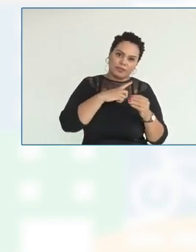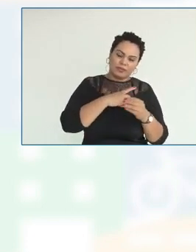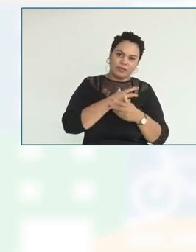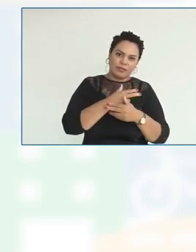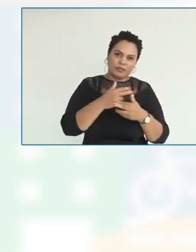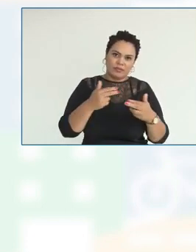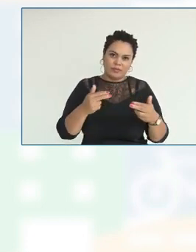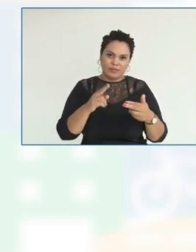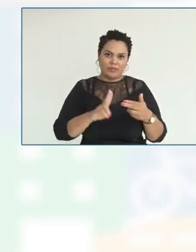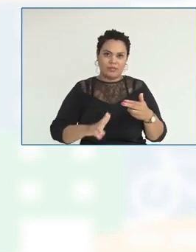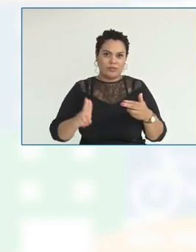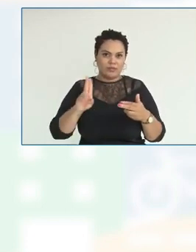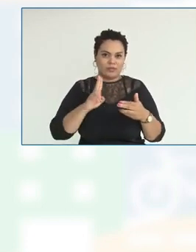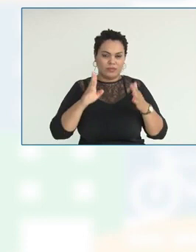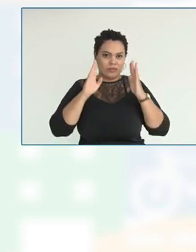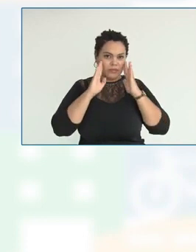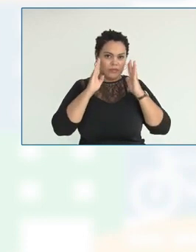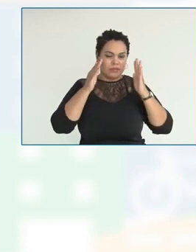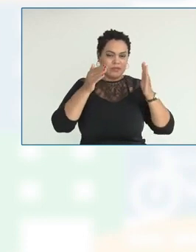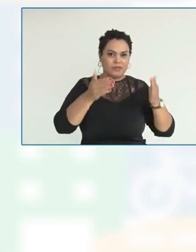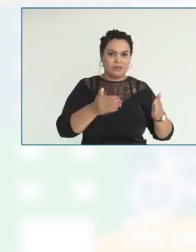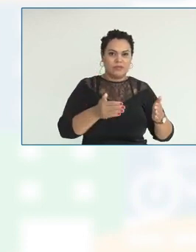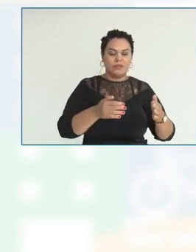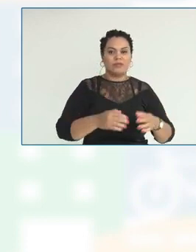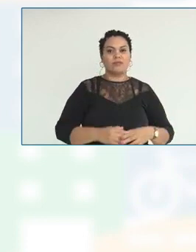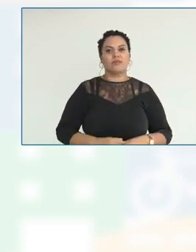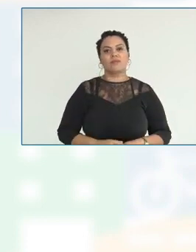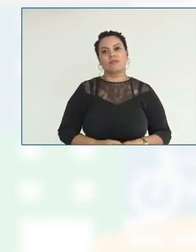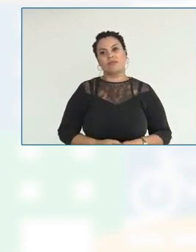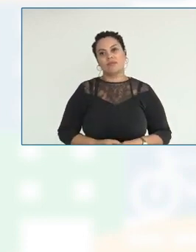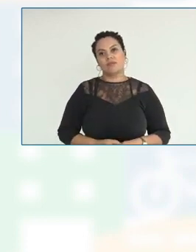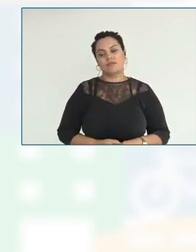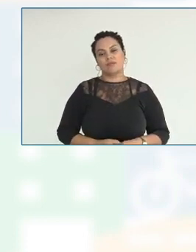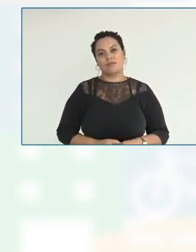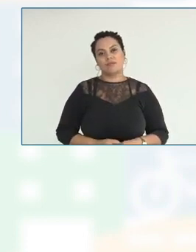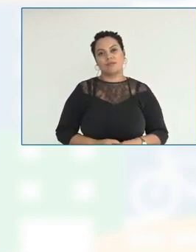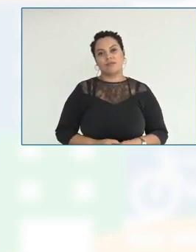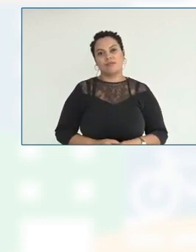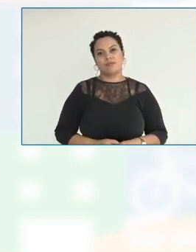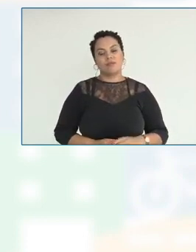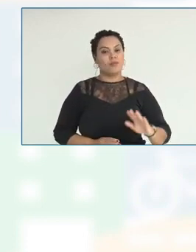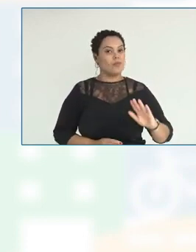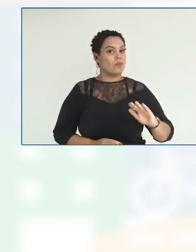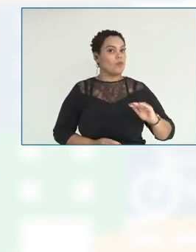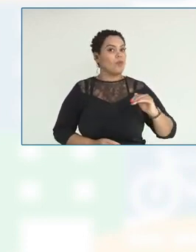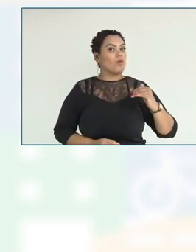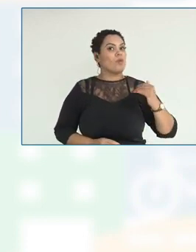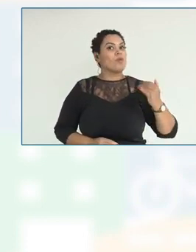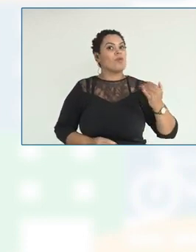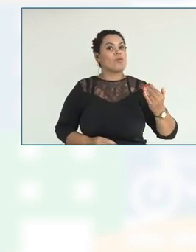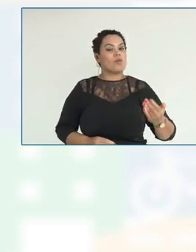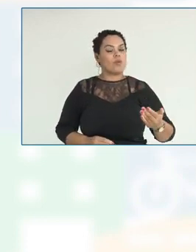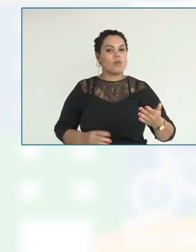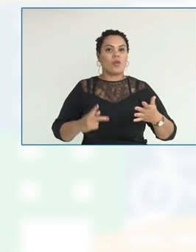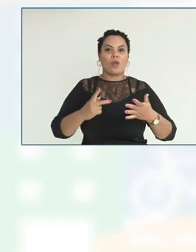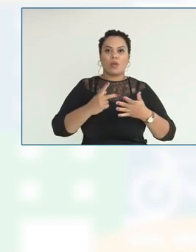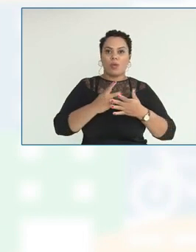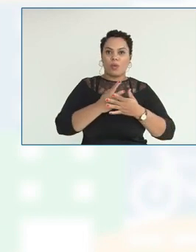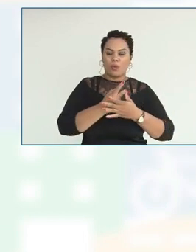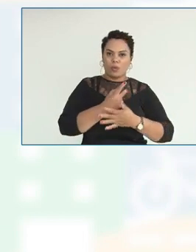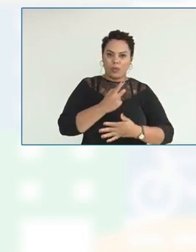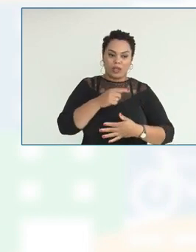eu vou mostrar para vocês mais adiante. Quando o caso né, quando esse paciente que